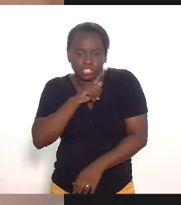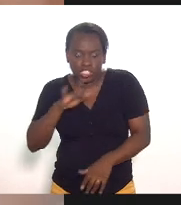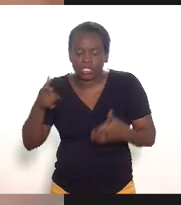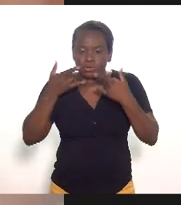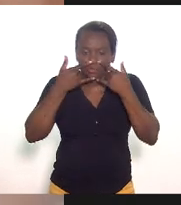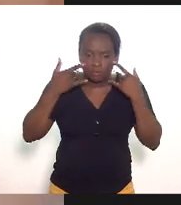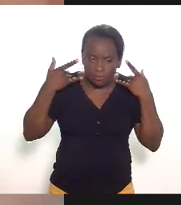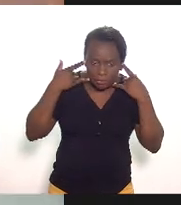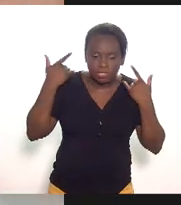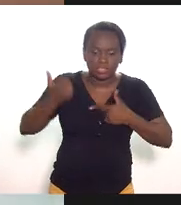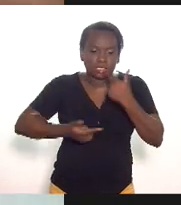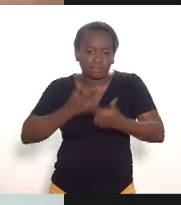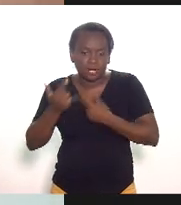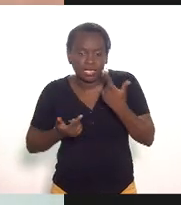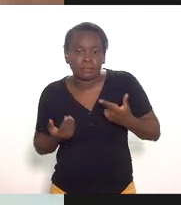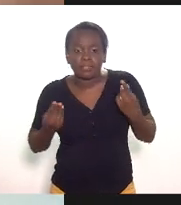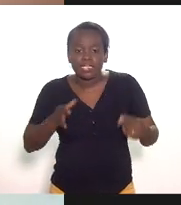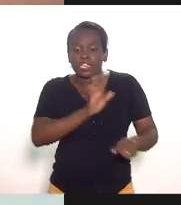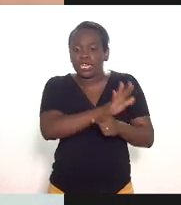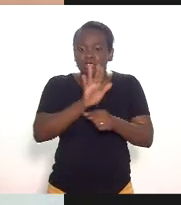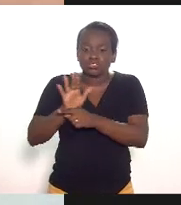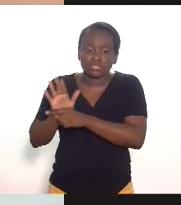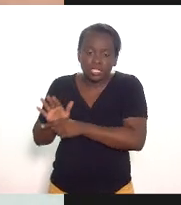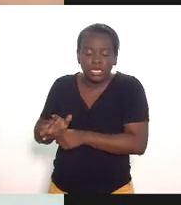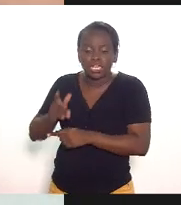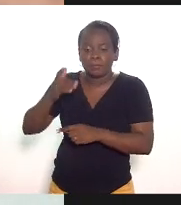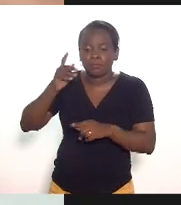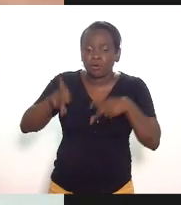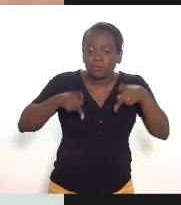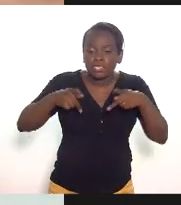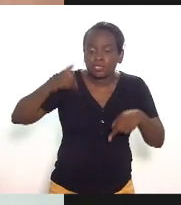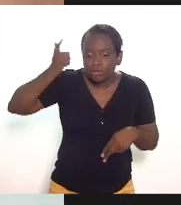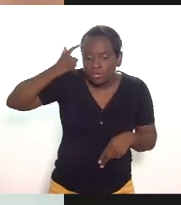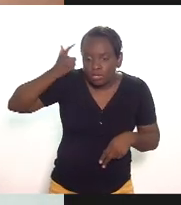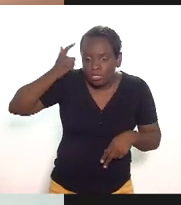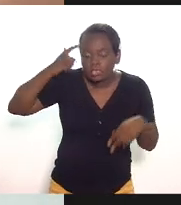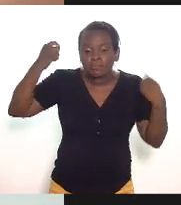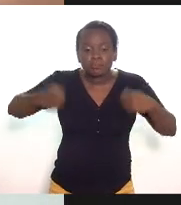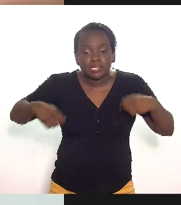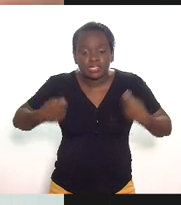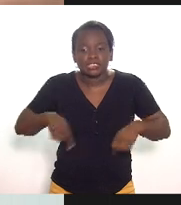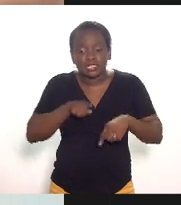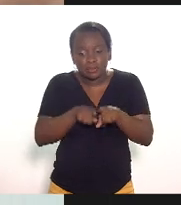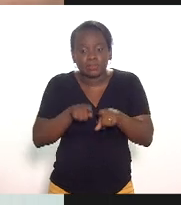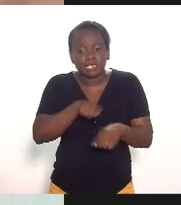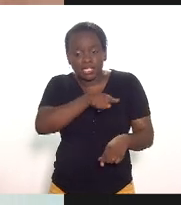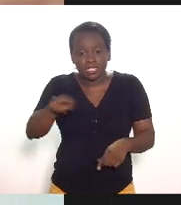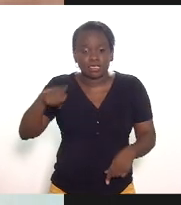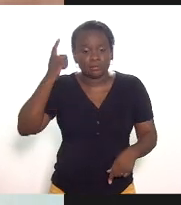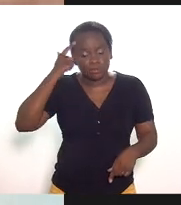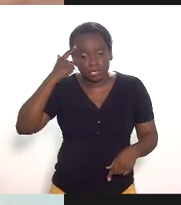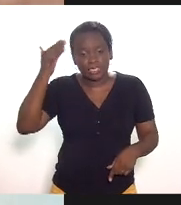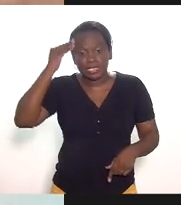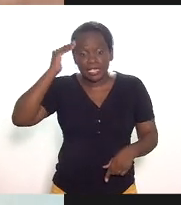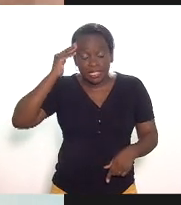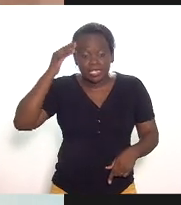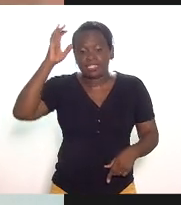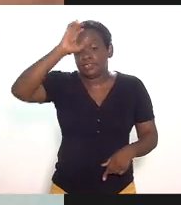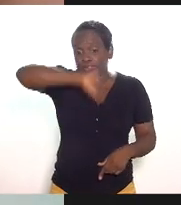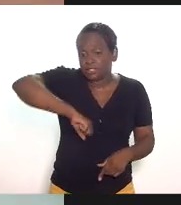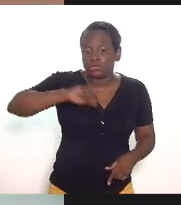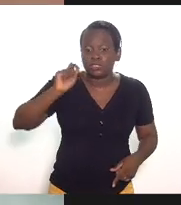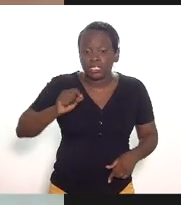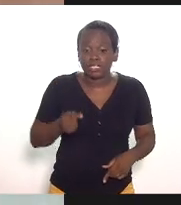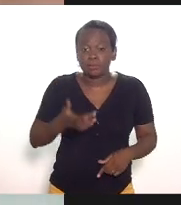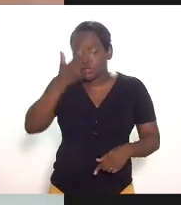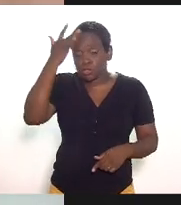máscara, estou trabalhando para poder ajudar a conscientizar a população, que depende muito da população entender que são